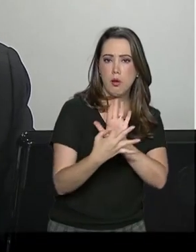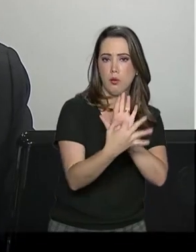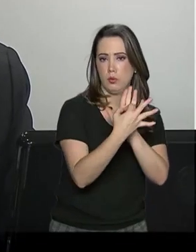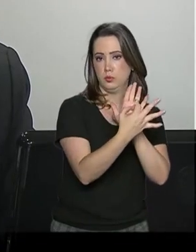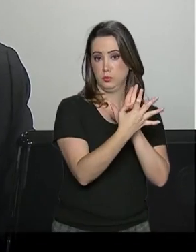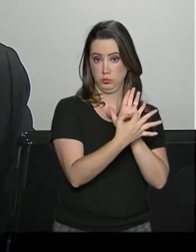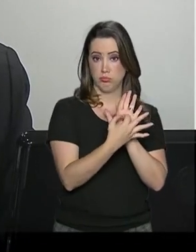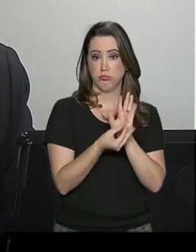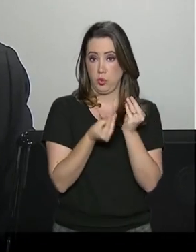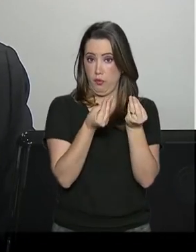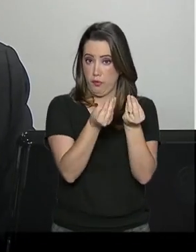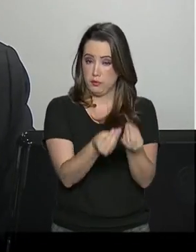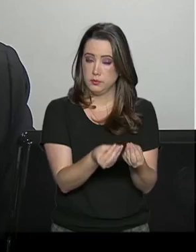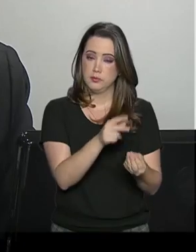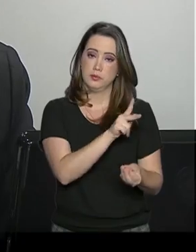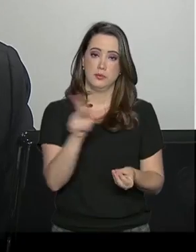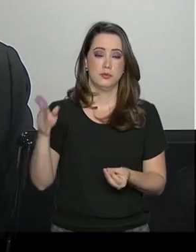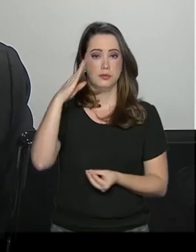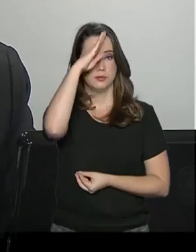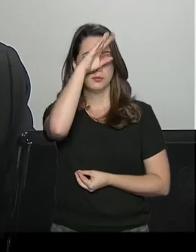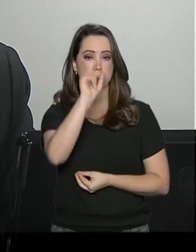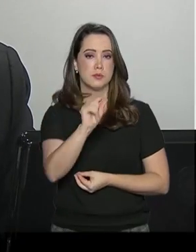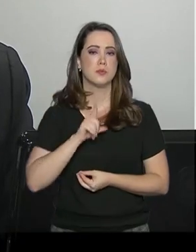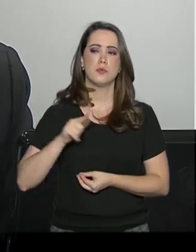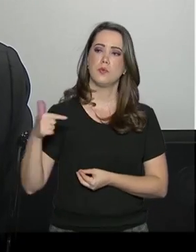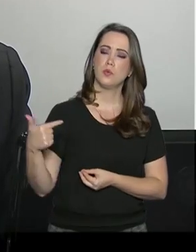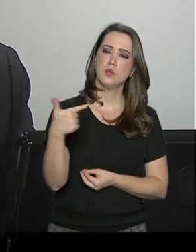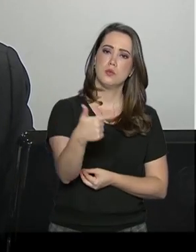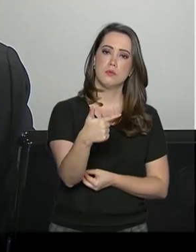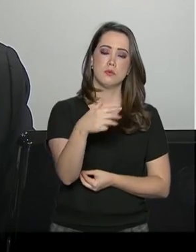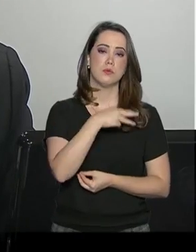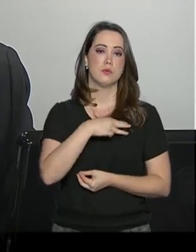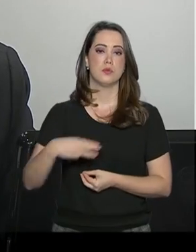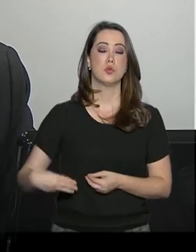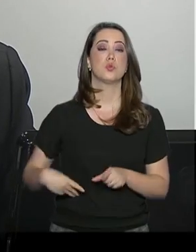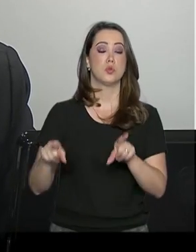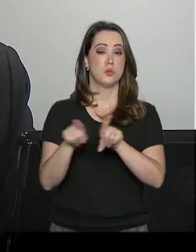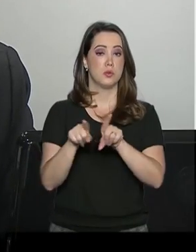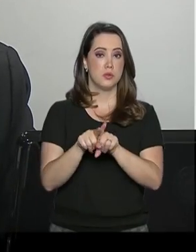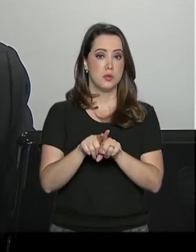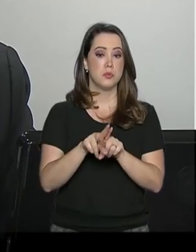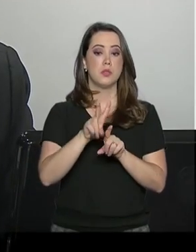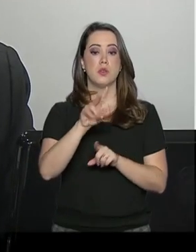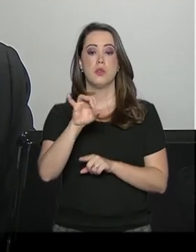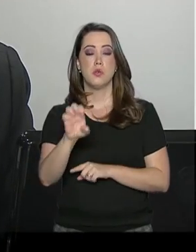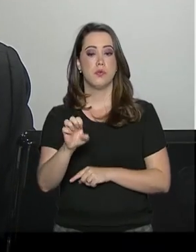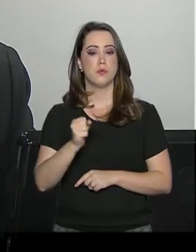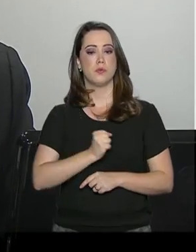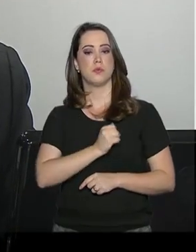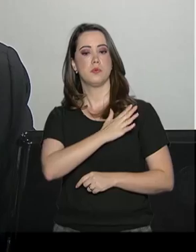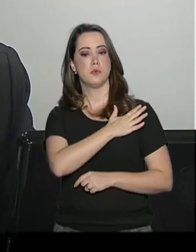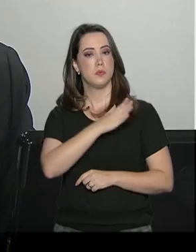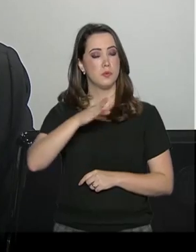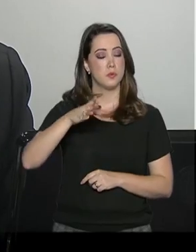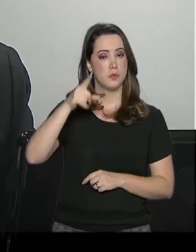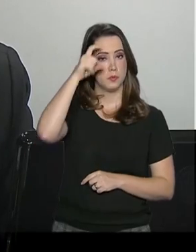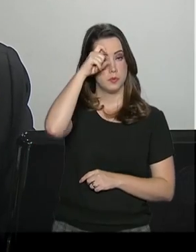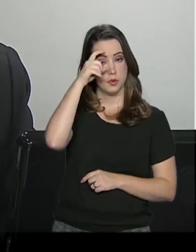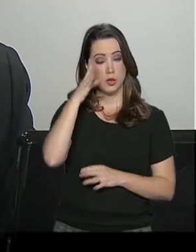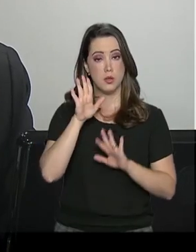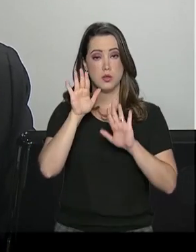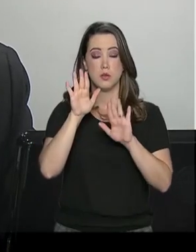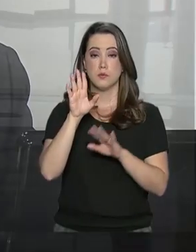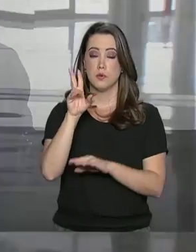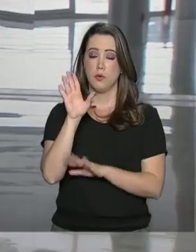conta com a participação dos 22 ministros de Estado e do vice-presidente da República, Hamilton Mourão. No fim da tarde,